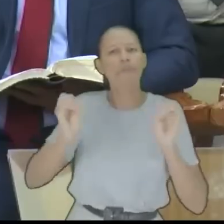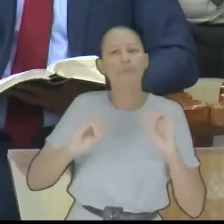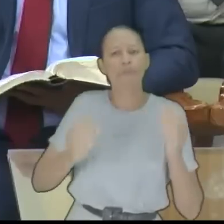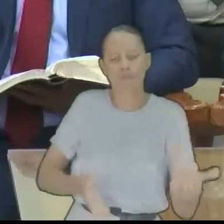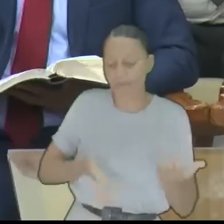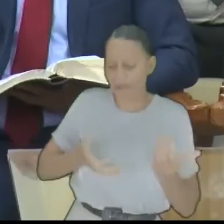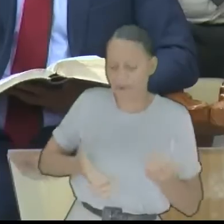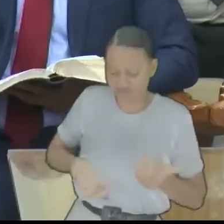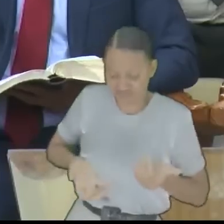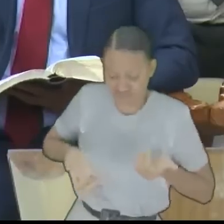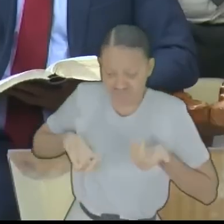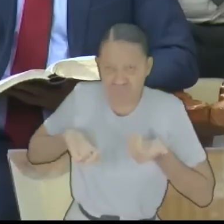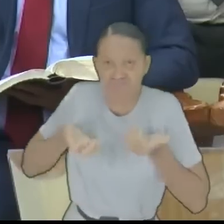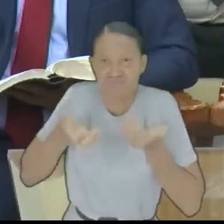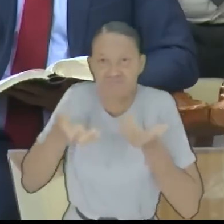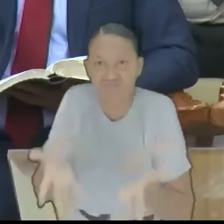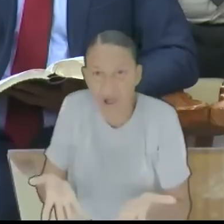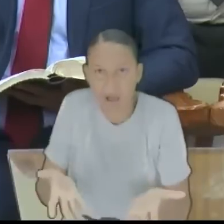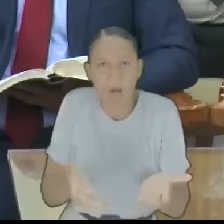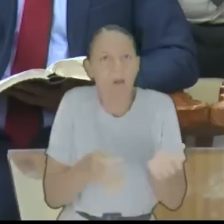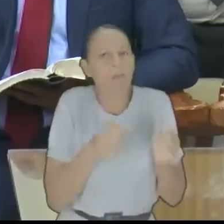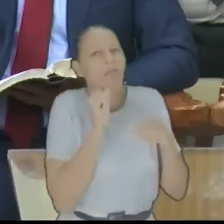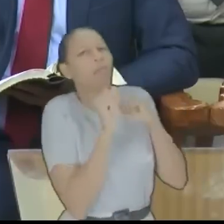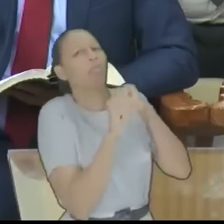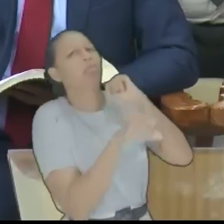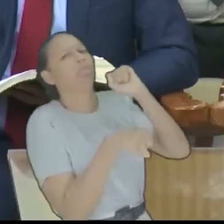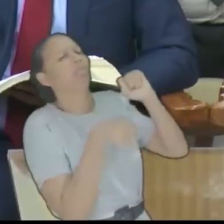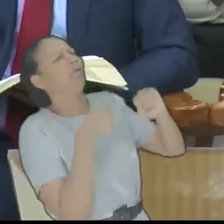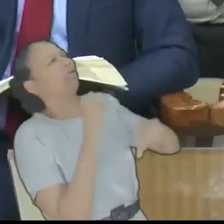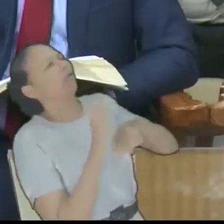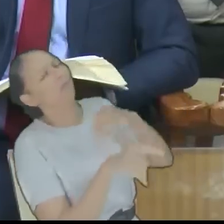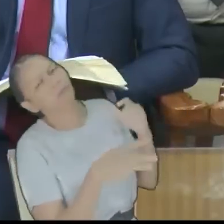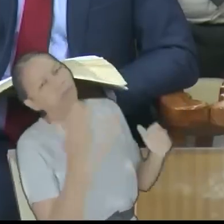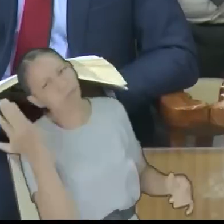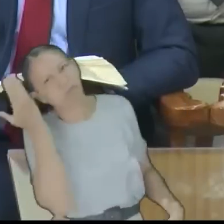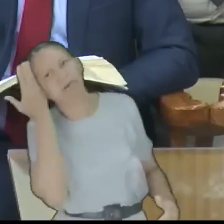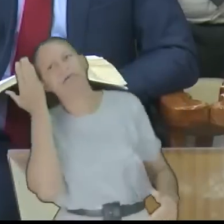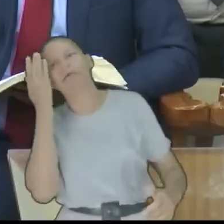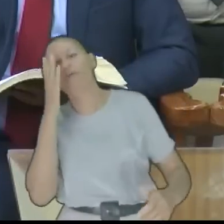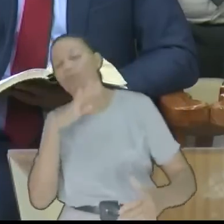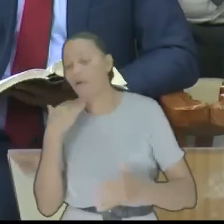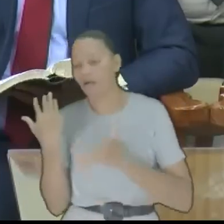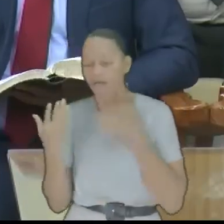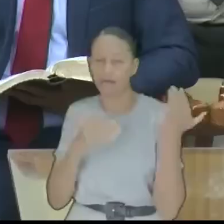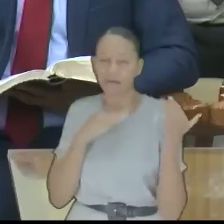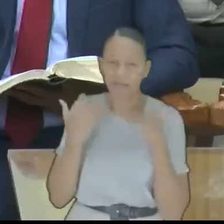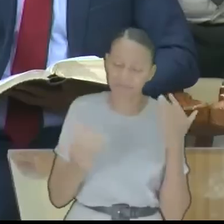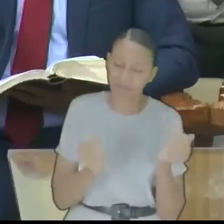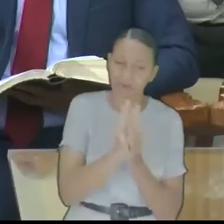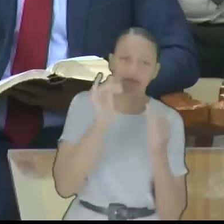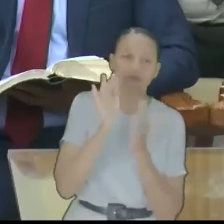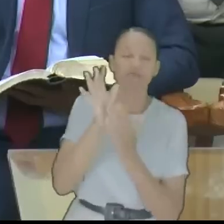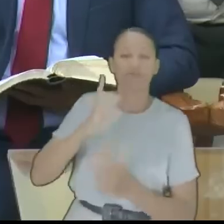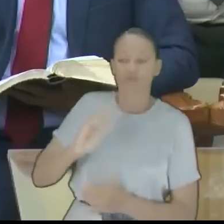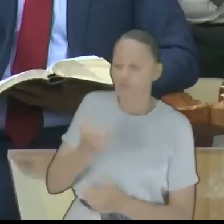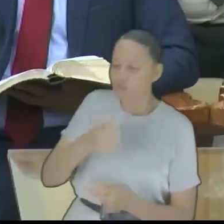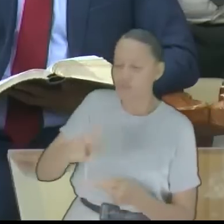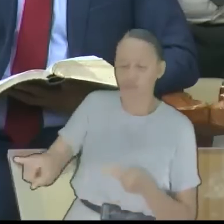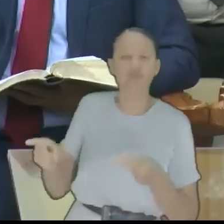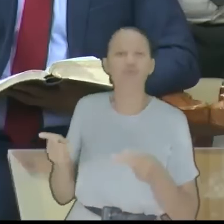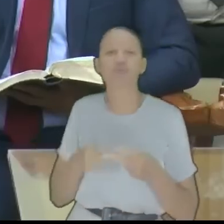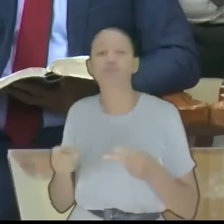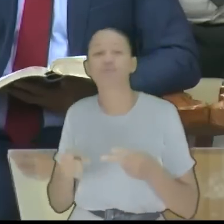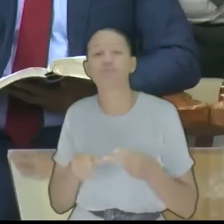bebê e jogava daquela pedra abaixo. Louvado seja Deus. Meus amados irmãos, a outra opção